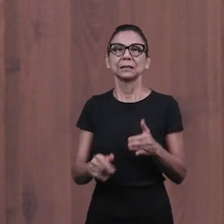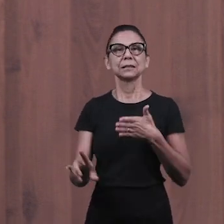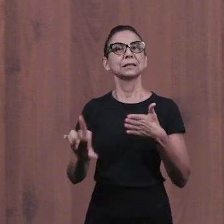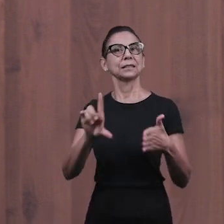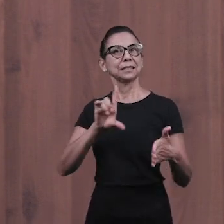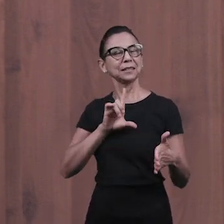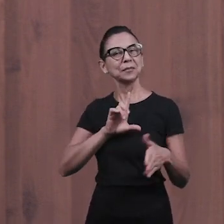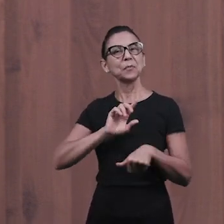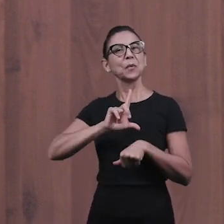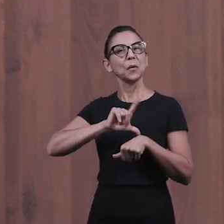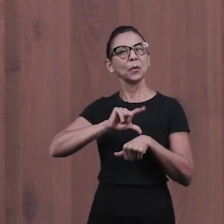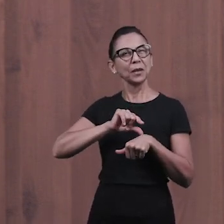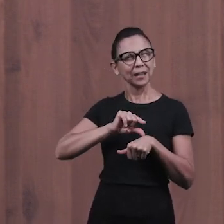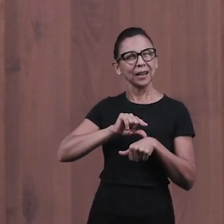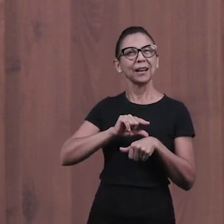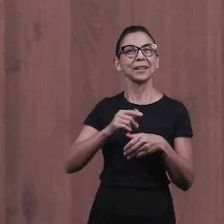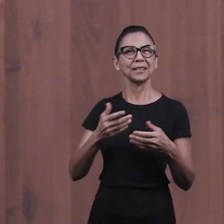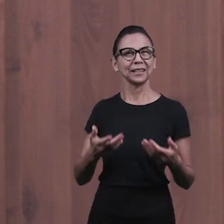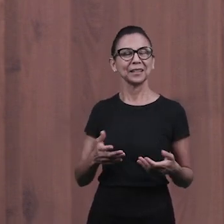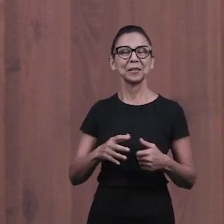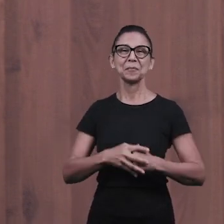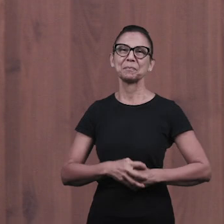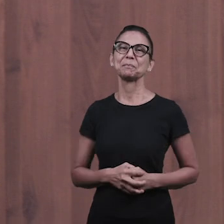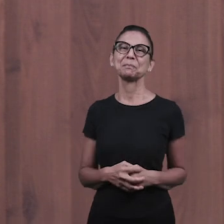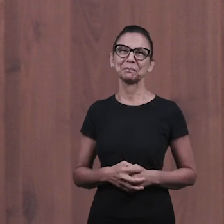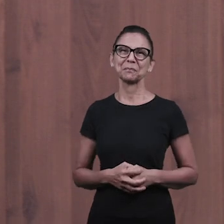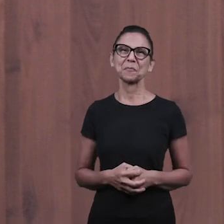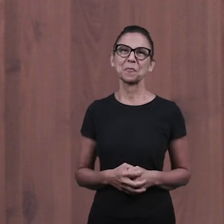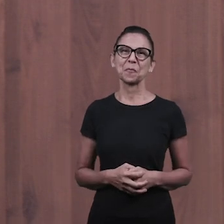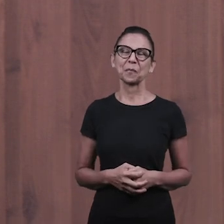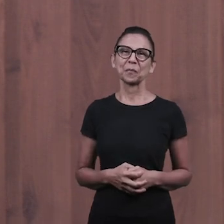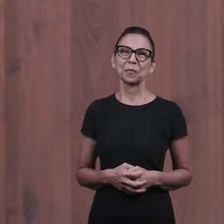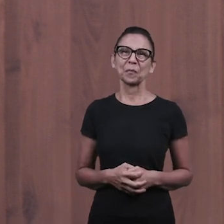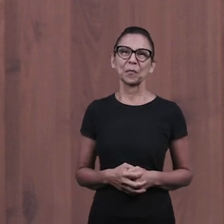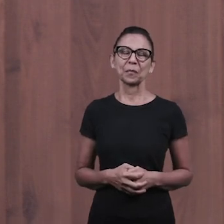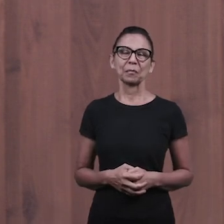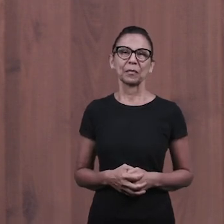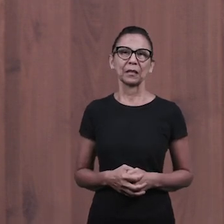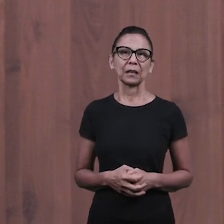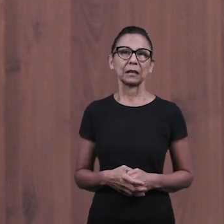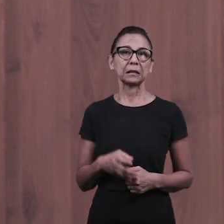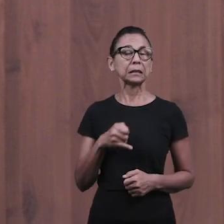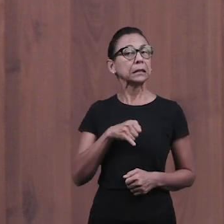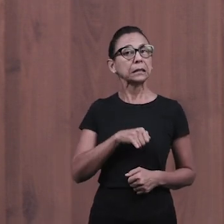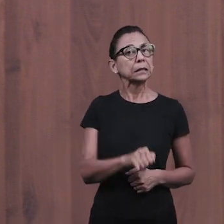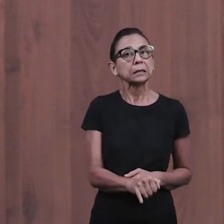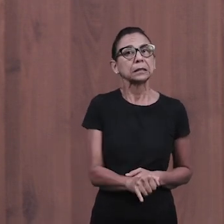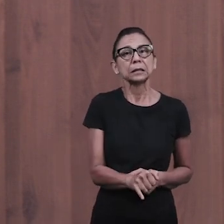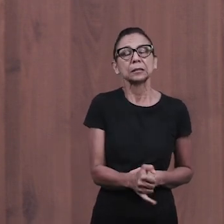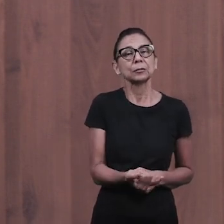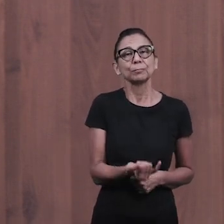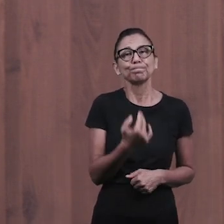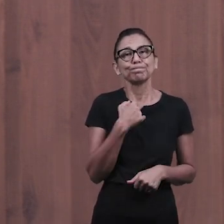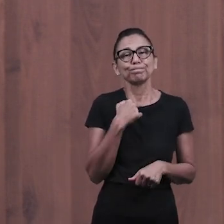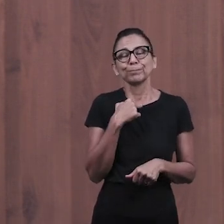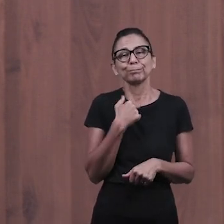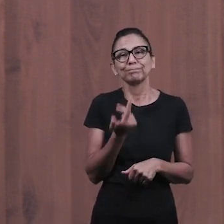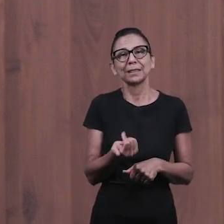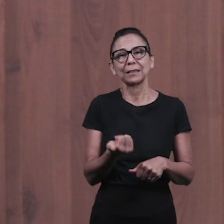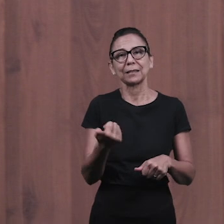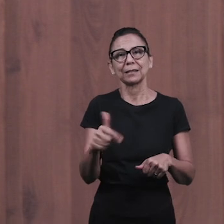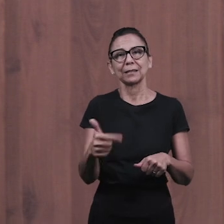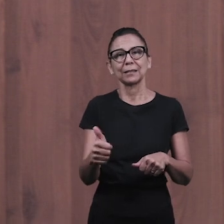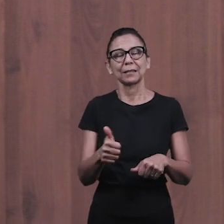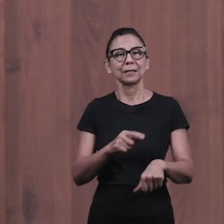nós então antecipamos este horário um pouco mais cedo e mesmo assim, aquilo que não pudermos apresentar na